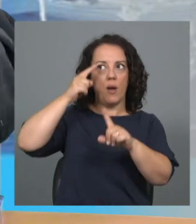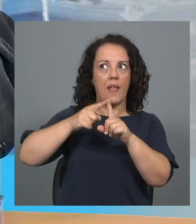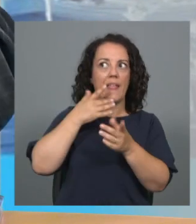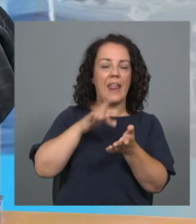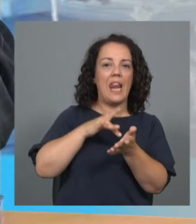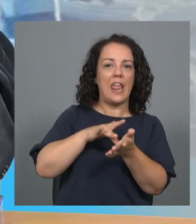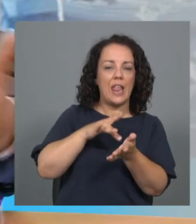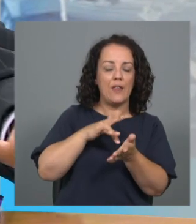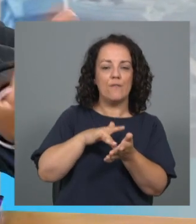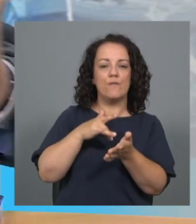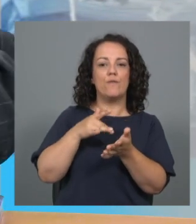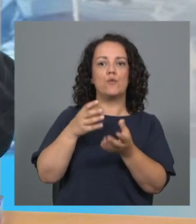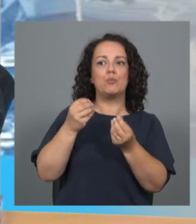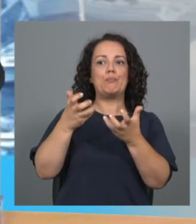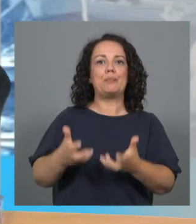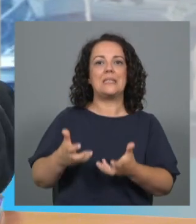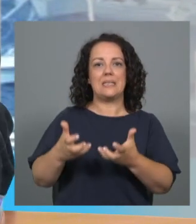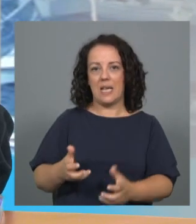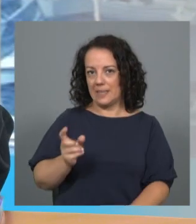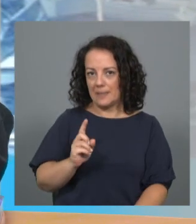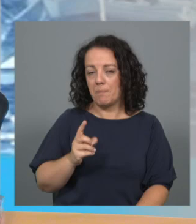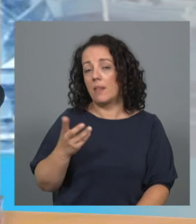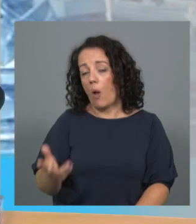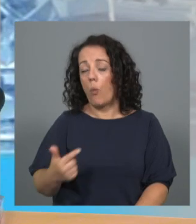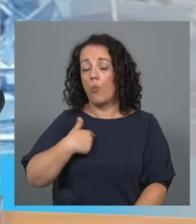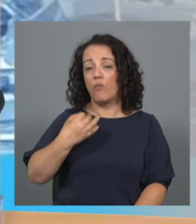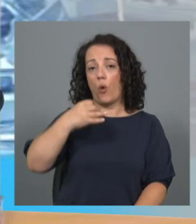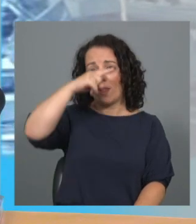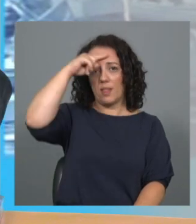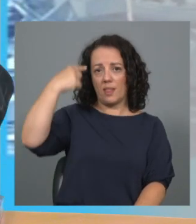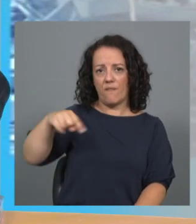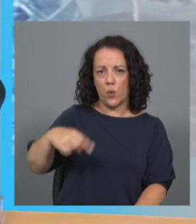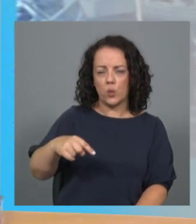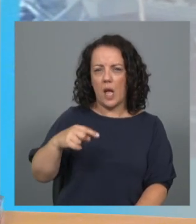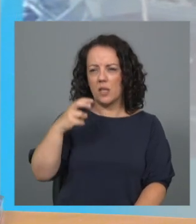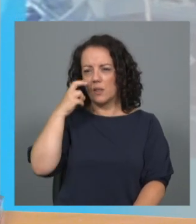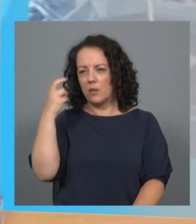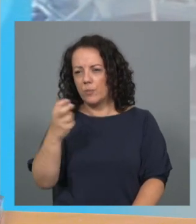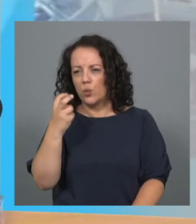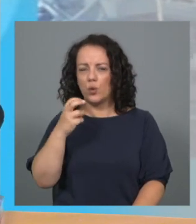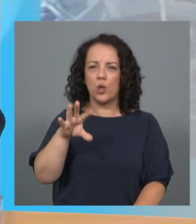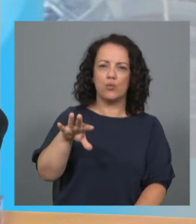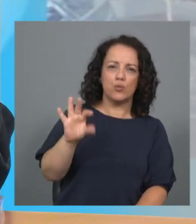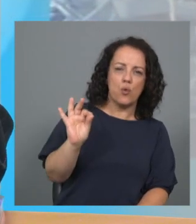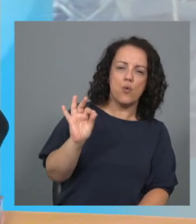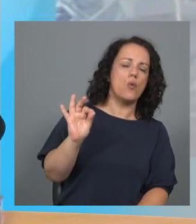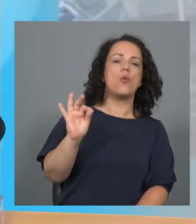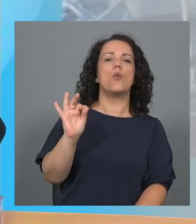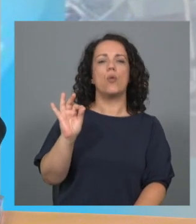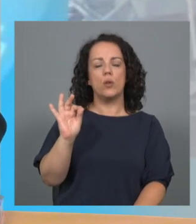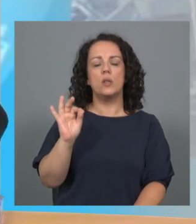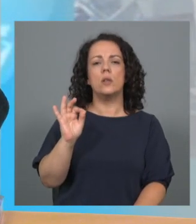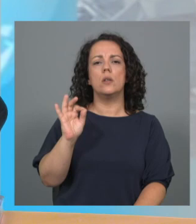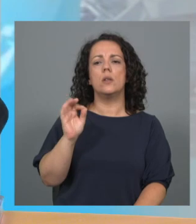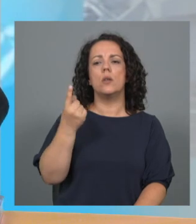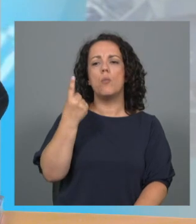uma carga muito pesada. E por isso eu tive alguma dificuldade e andei à escolha a tentar ver alguma coisa que me parecesse